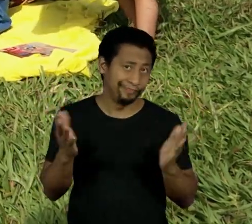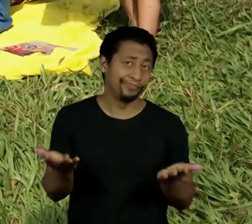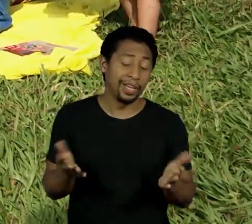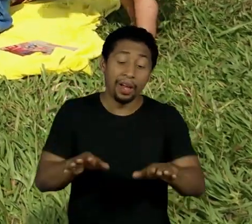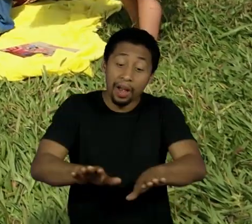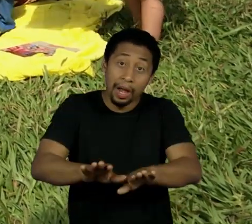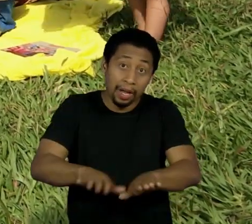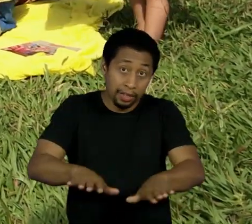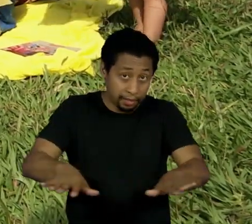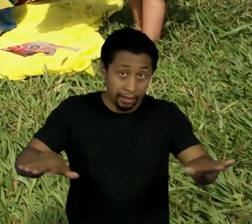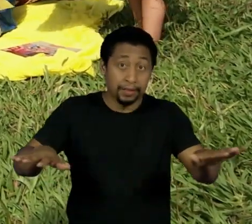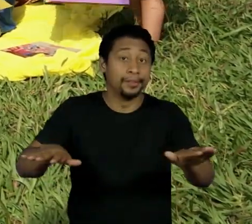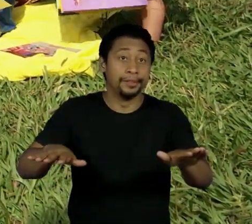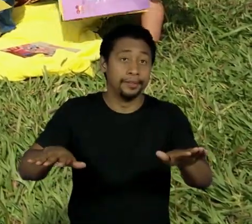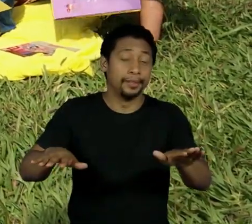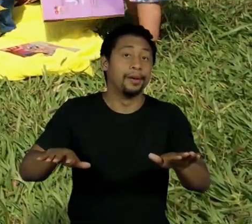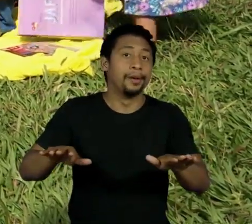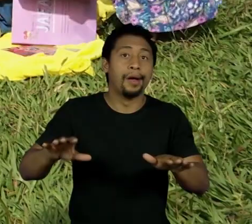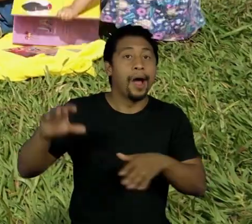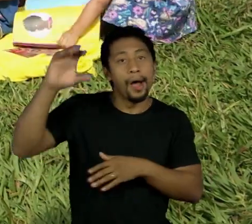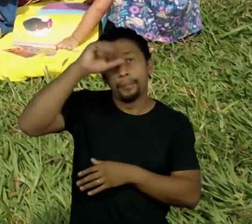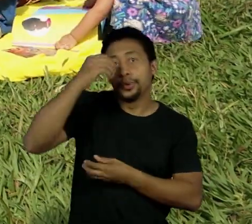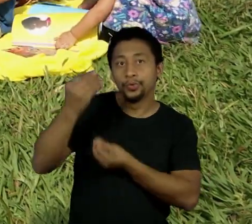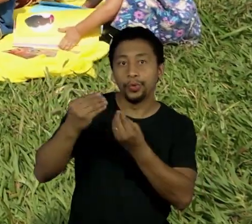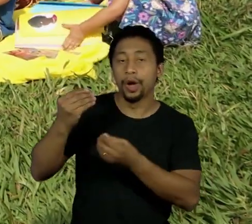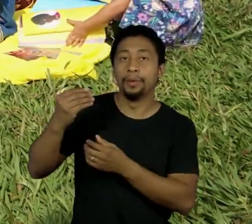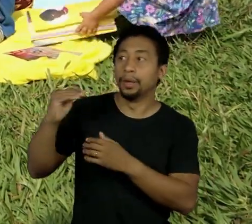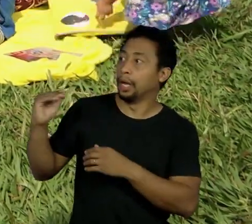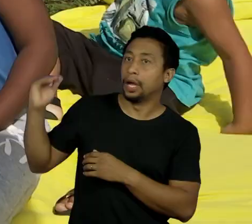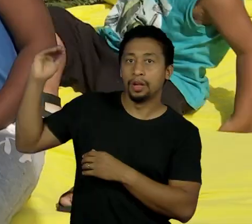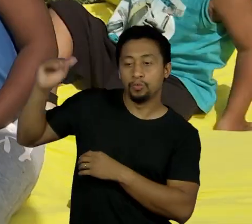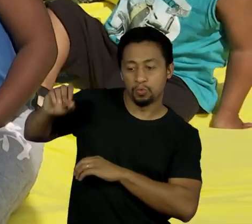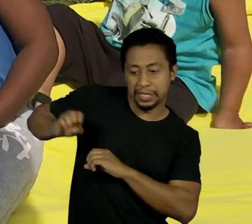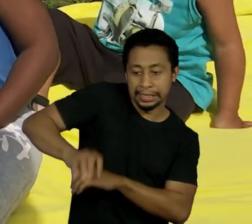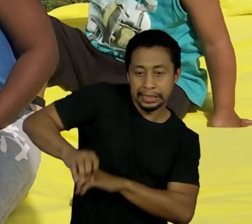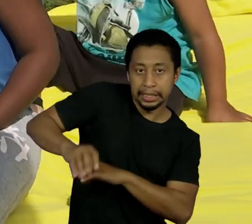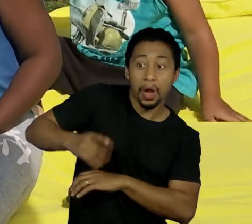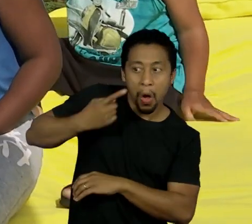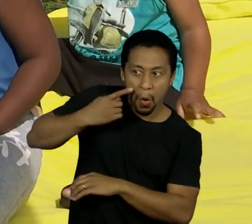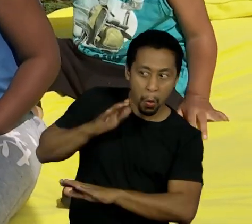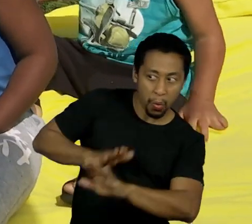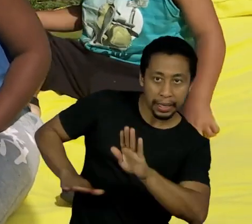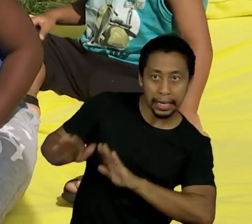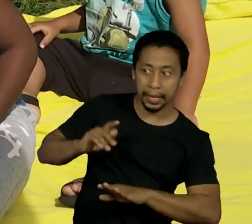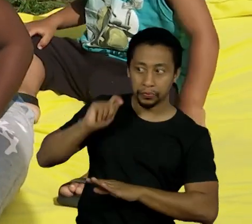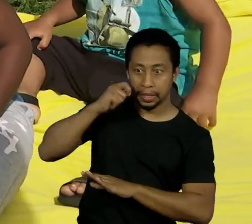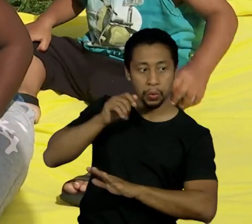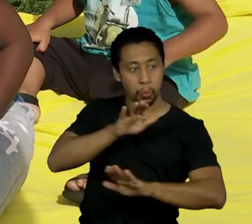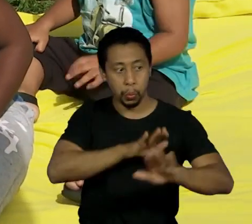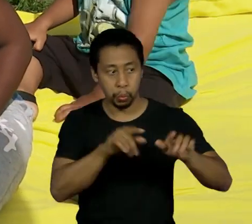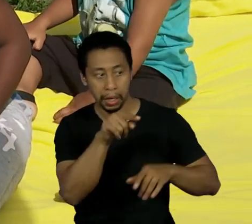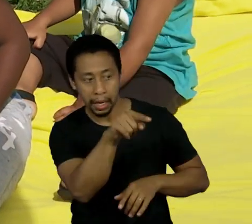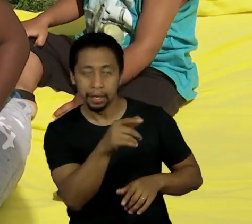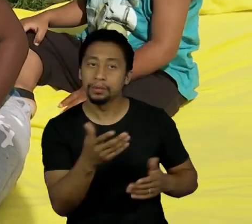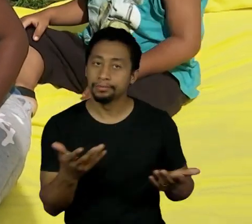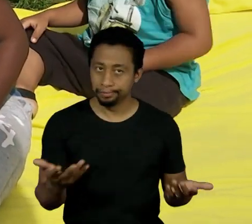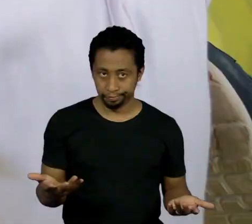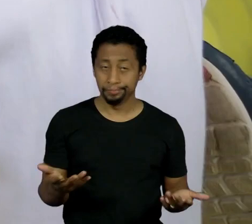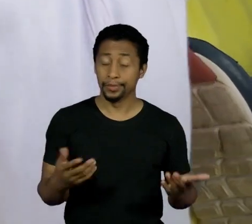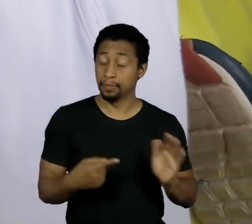uma única visão, porque só é apresentado, isso é ofertado para ela, um único tipo fenotípico de